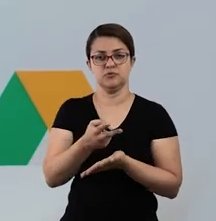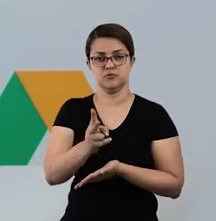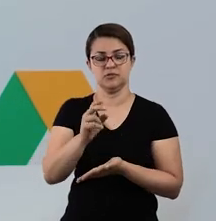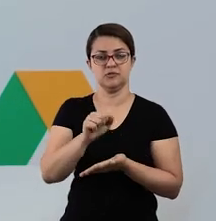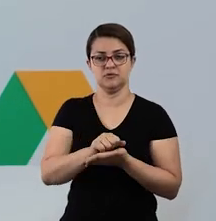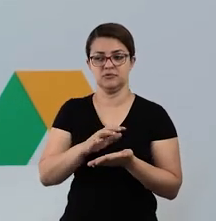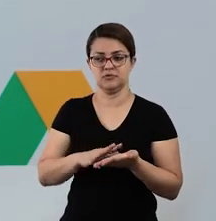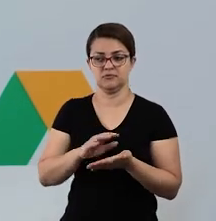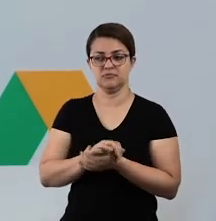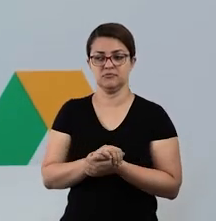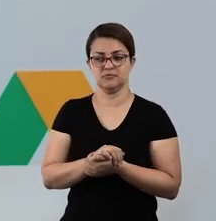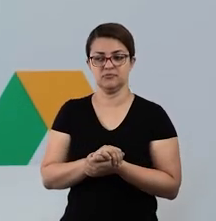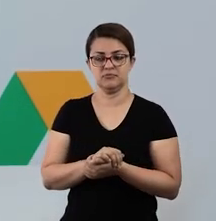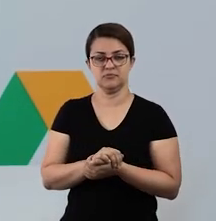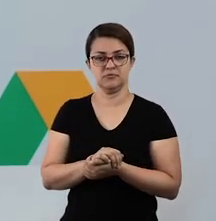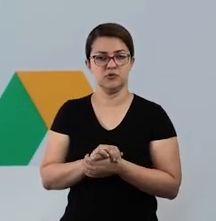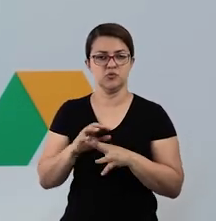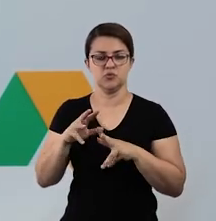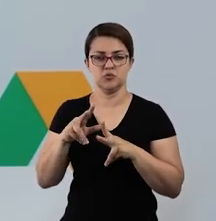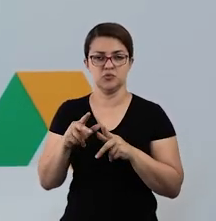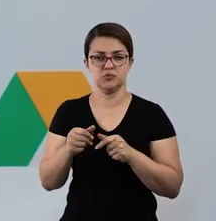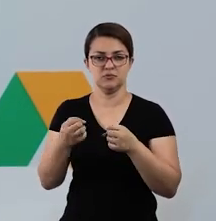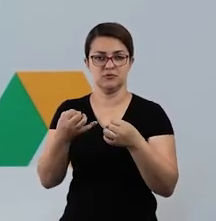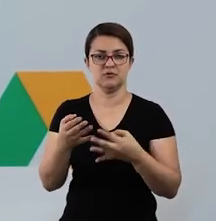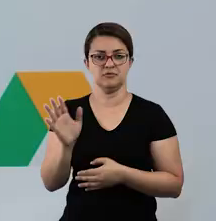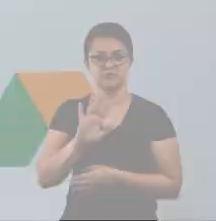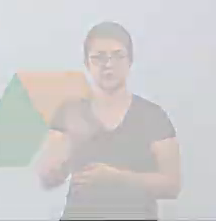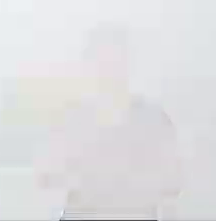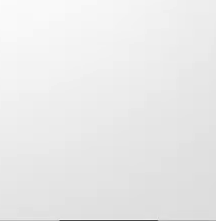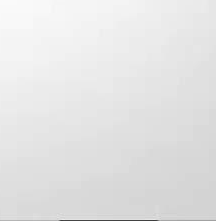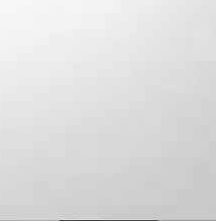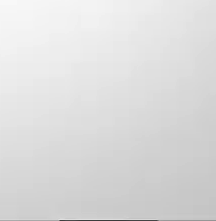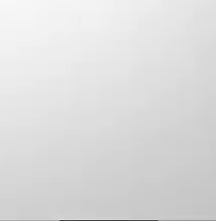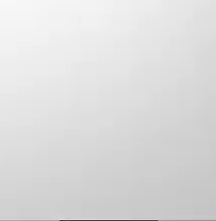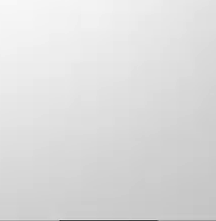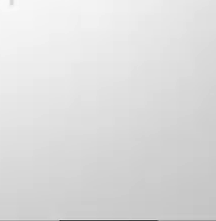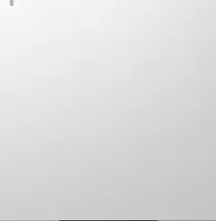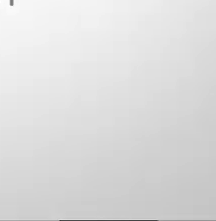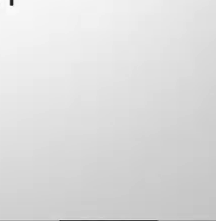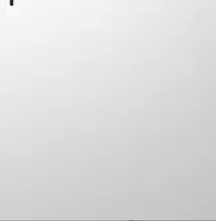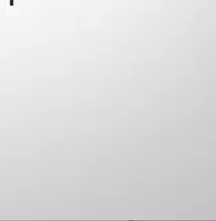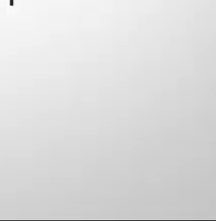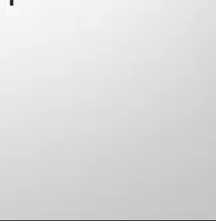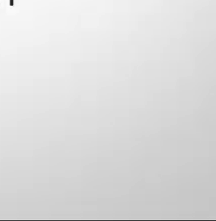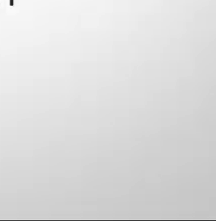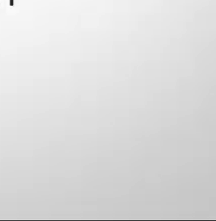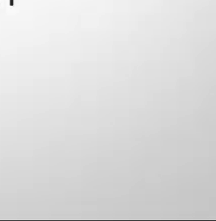vai ter o vídeo, mas vai estar tudo bem explicadinho para vocês. Tchau, pessoal, e até a próxima!